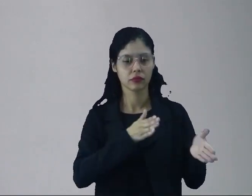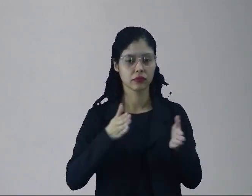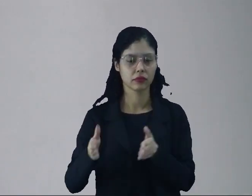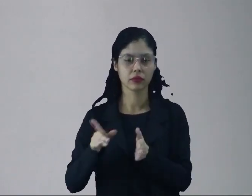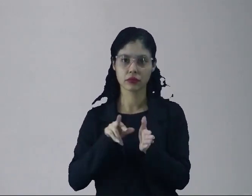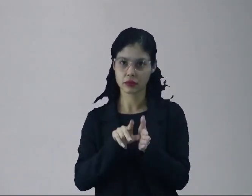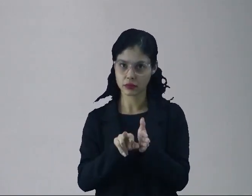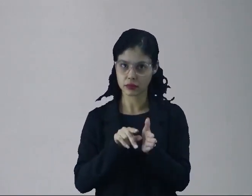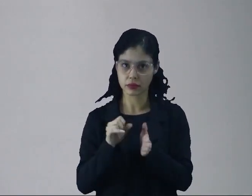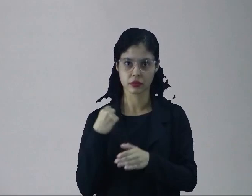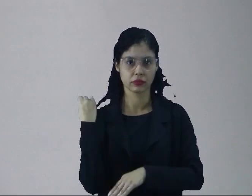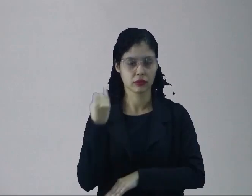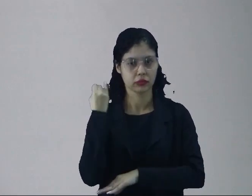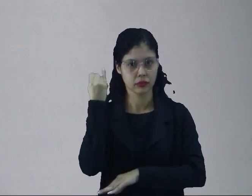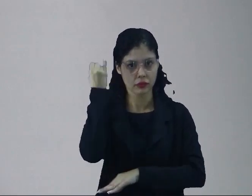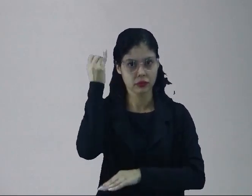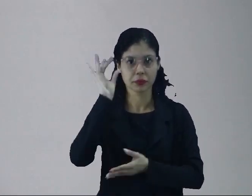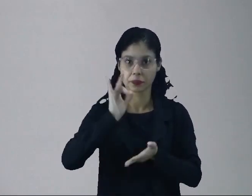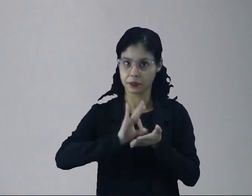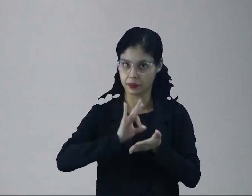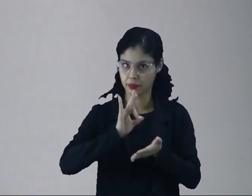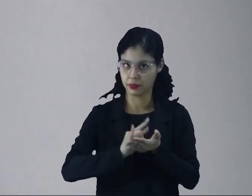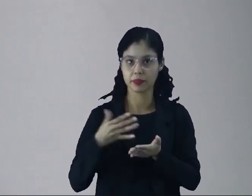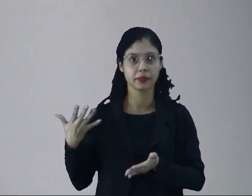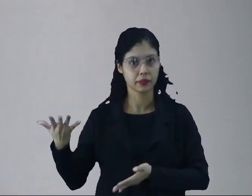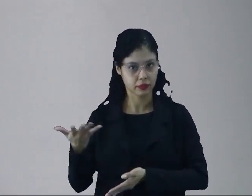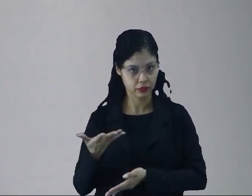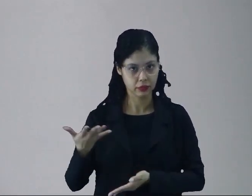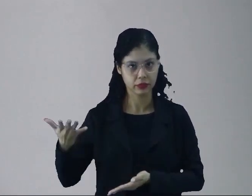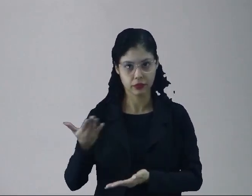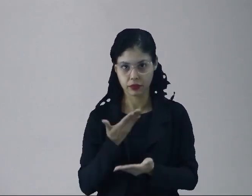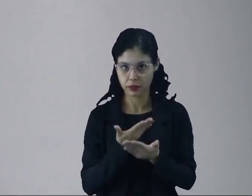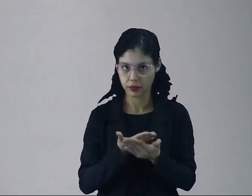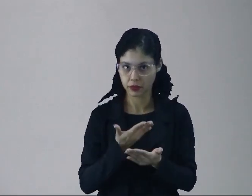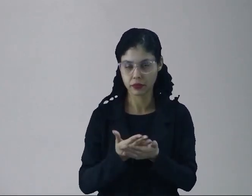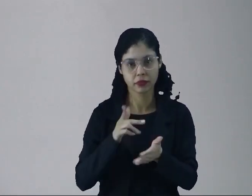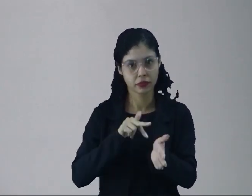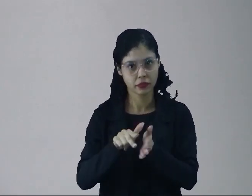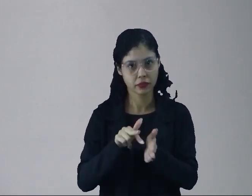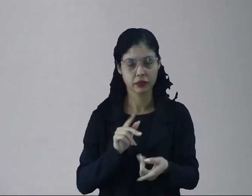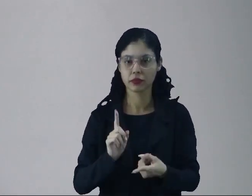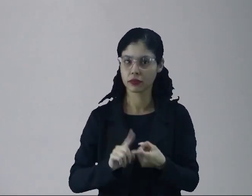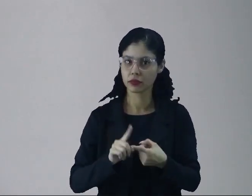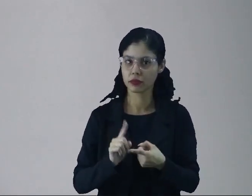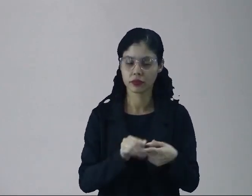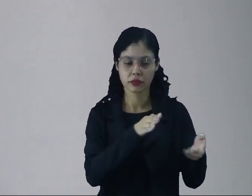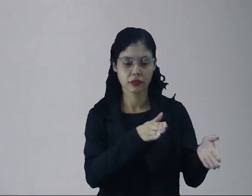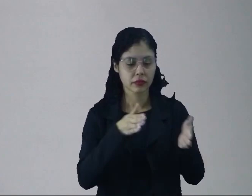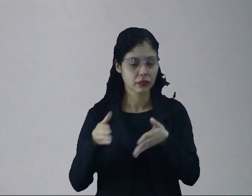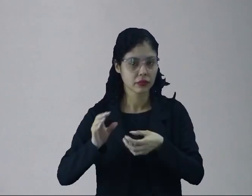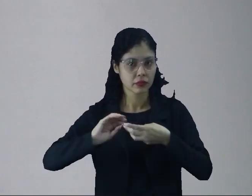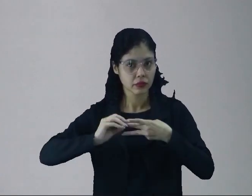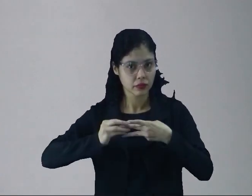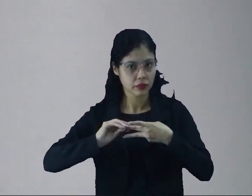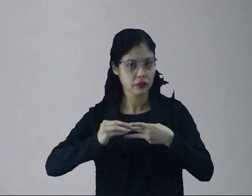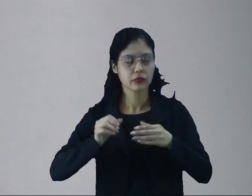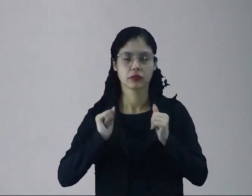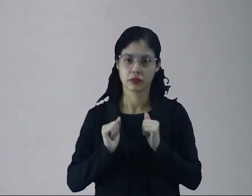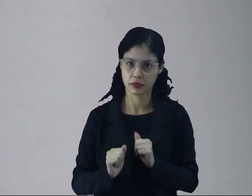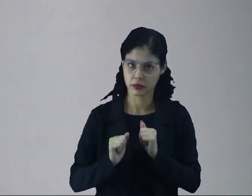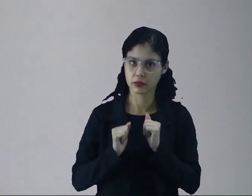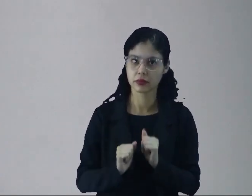da biologia importantíssima, na verdade é a base dos estudos biológicos, porque é a partir do estudo da célula que a gente